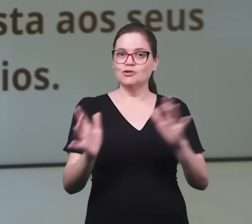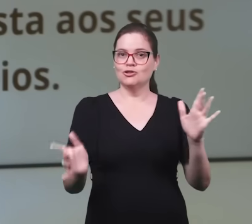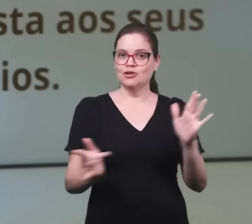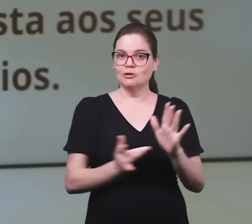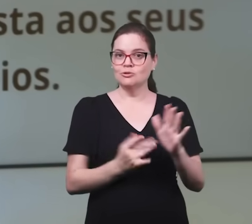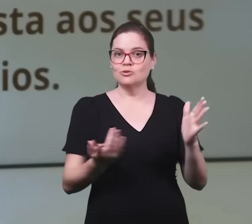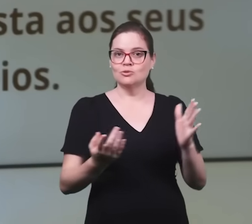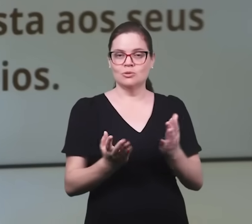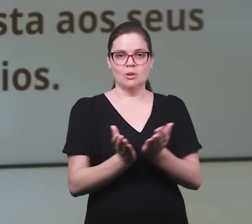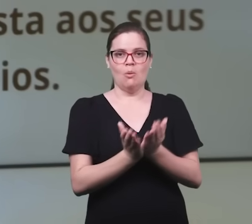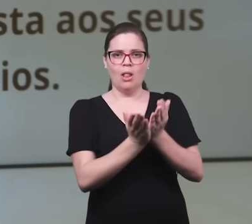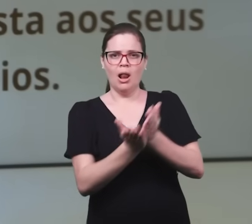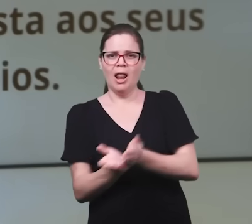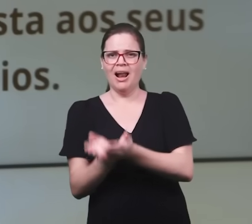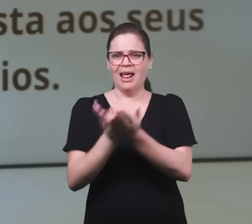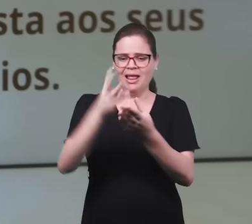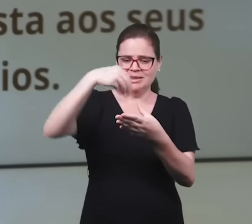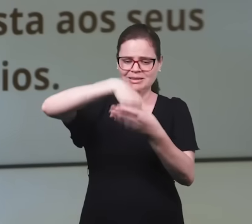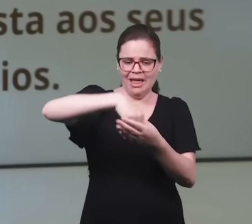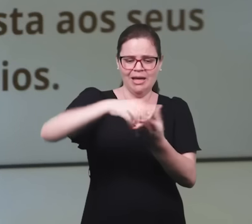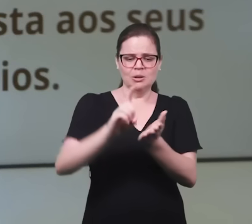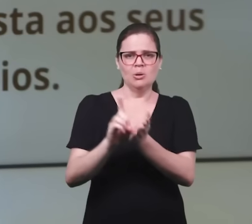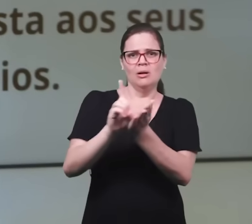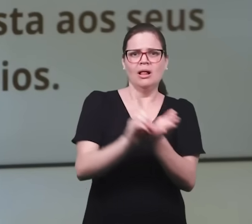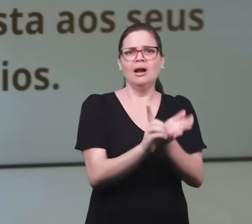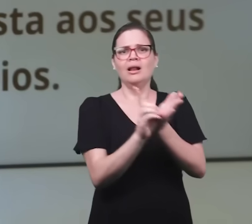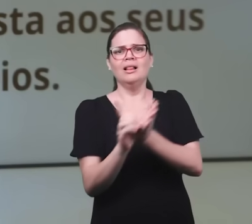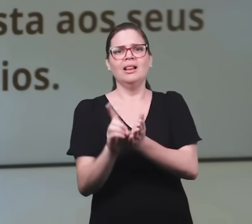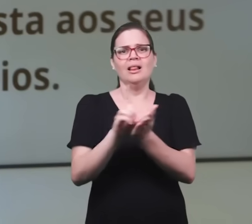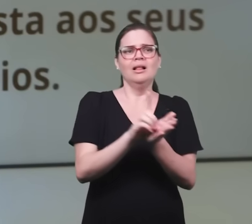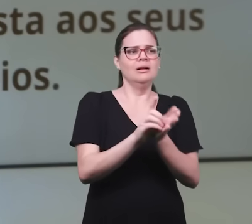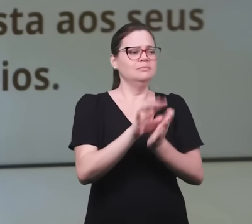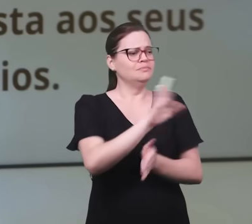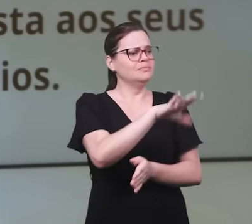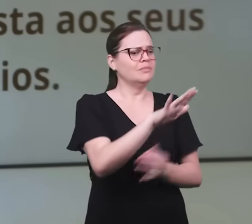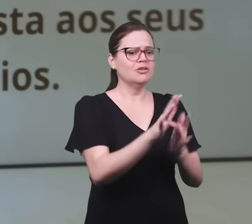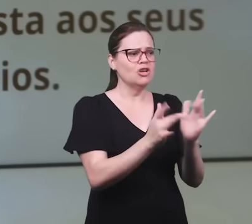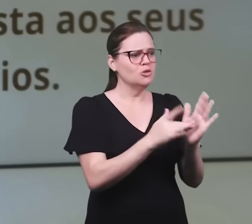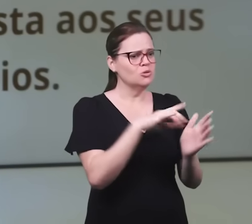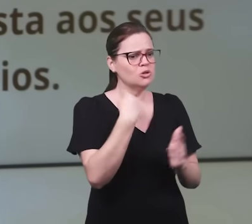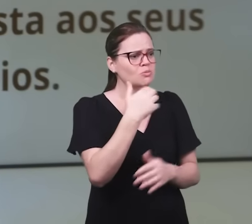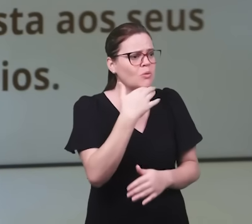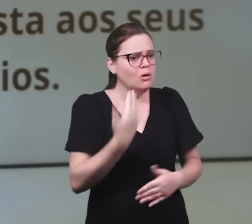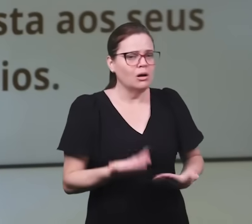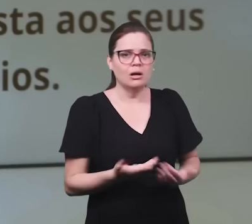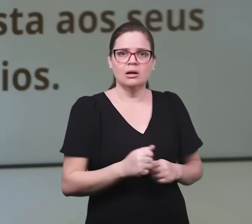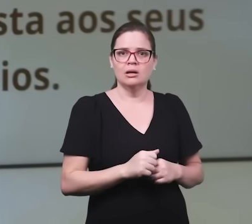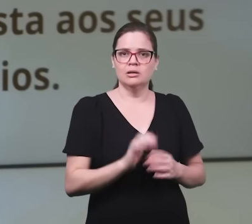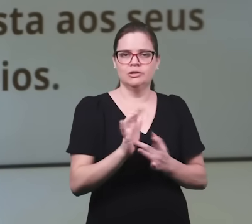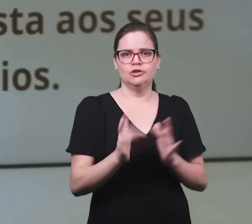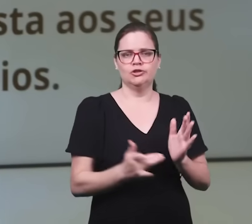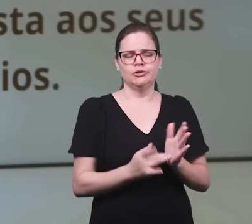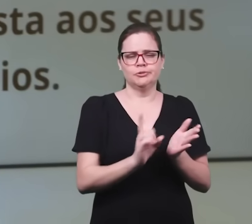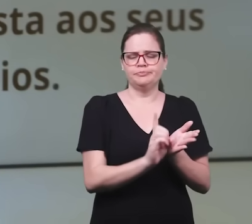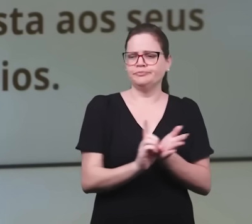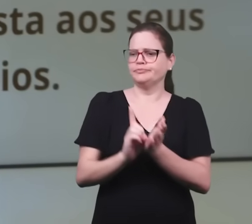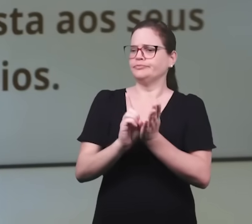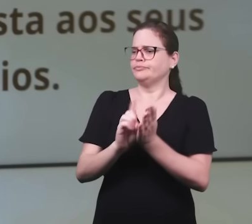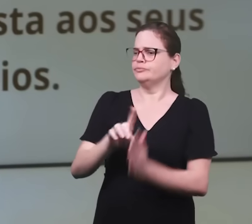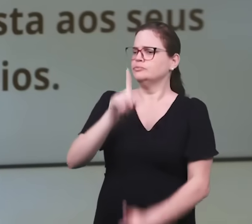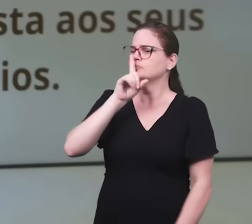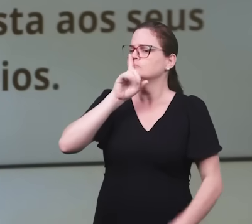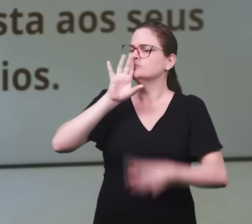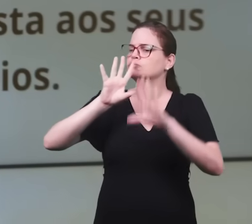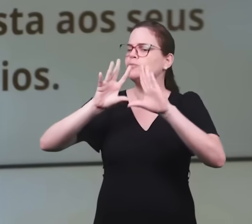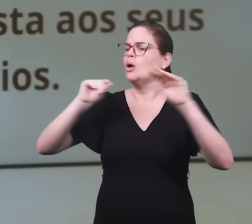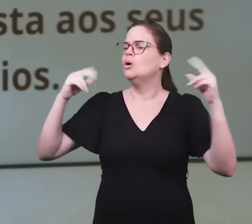tempestade, vieram os ventos, Senhor, nós estamos perecendo. Ele deu ordem, o vento